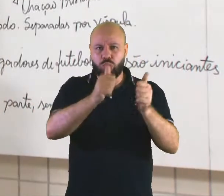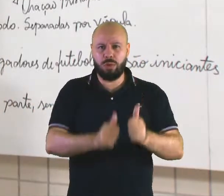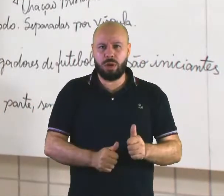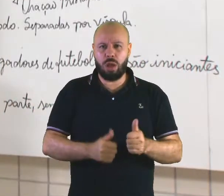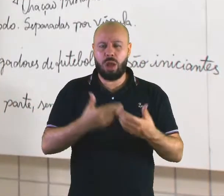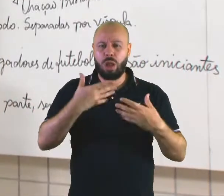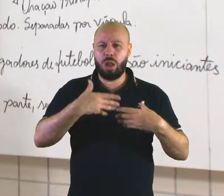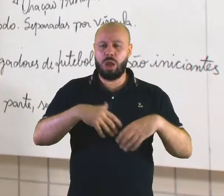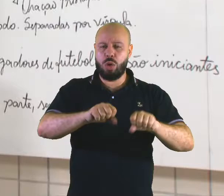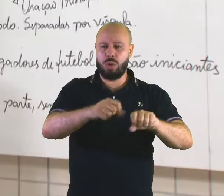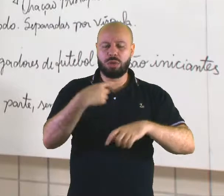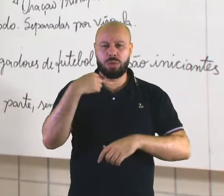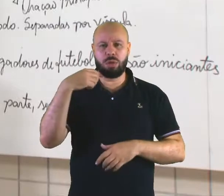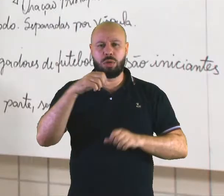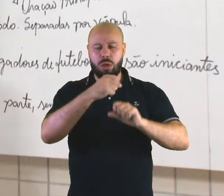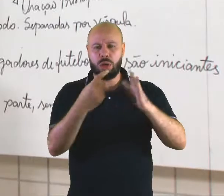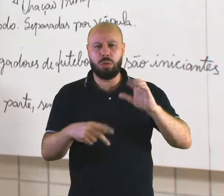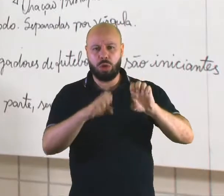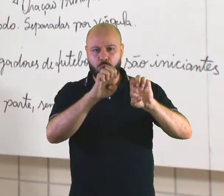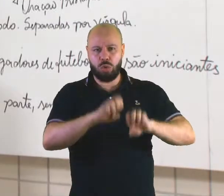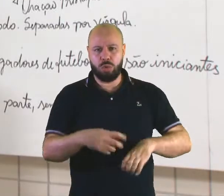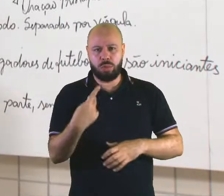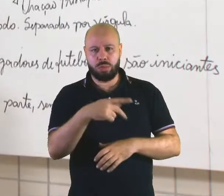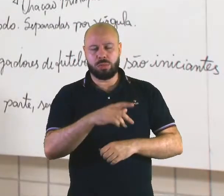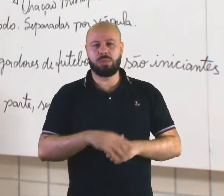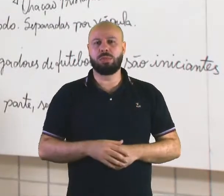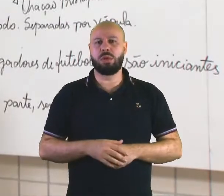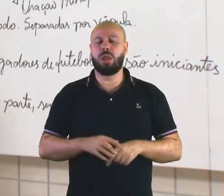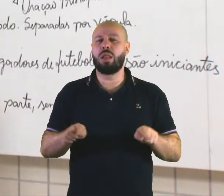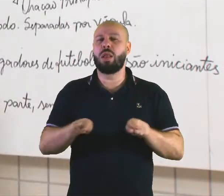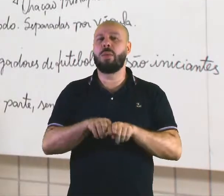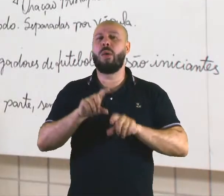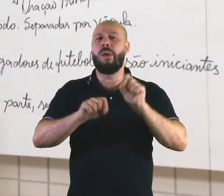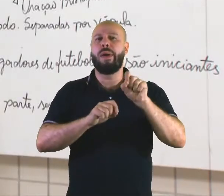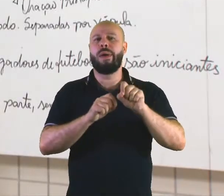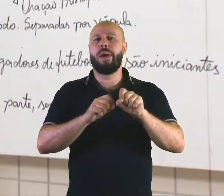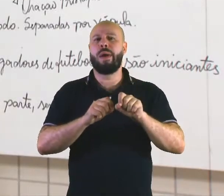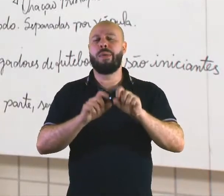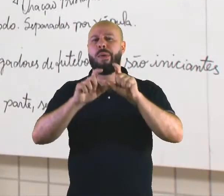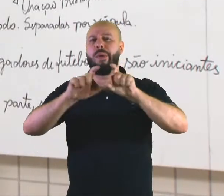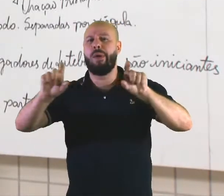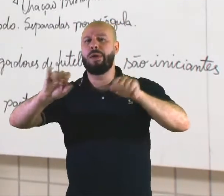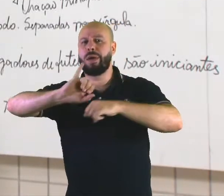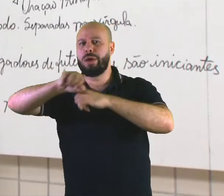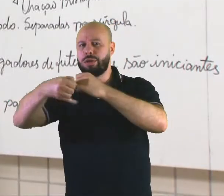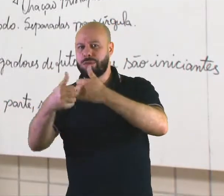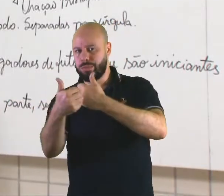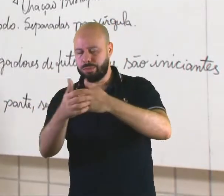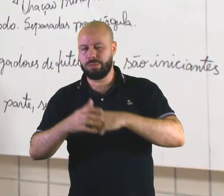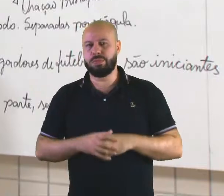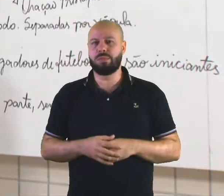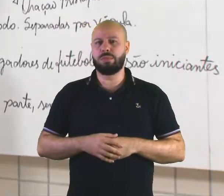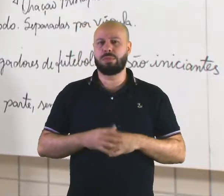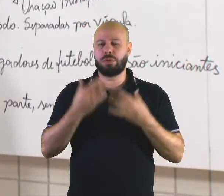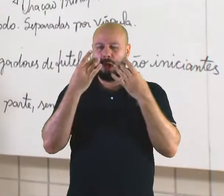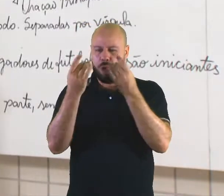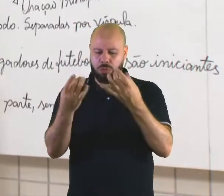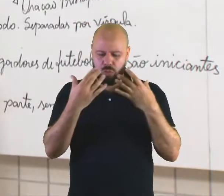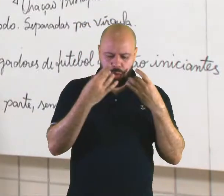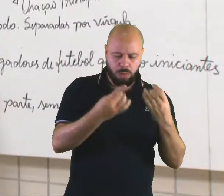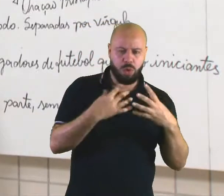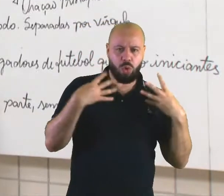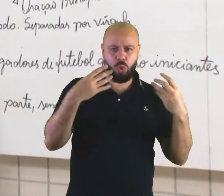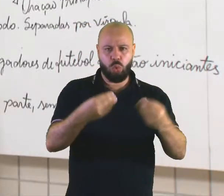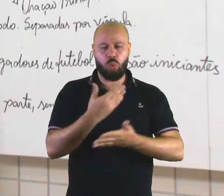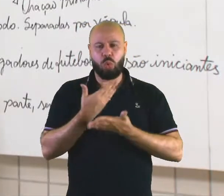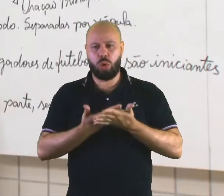as características, a estrutura e falar também um pouquinho sobre orações adjetivas. Estejam atentos à